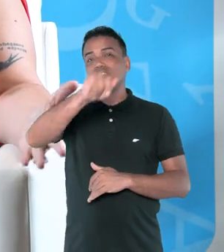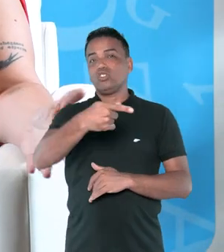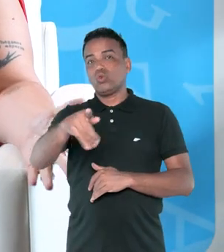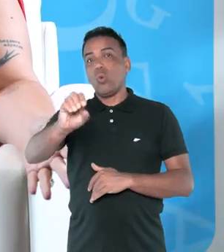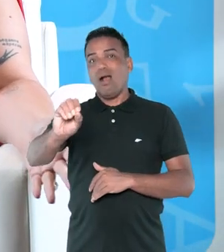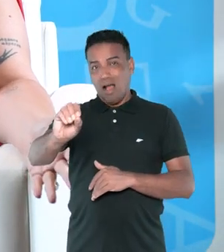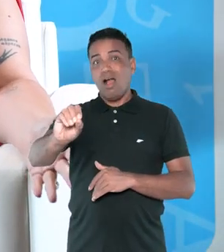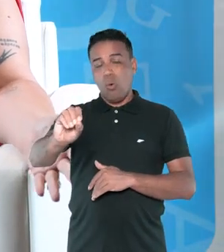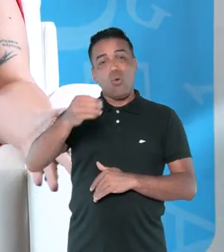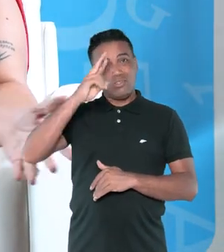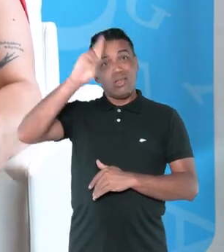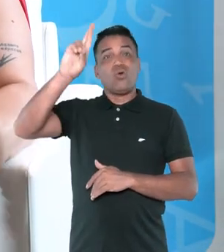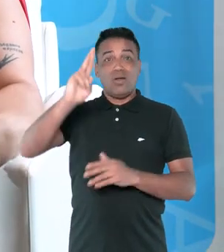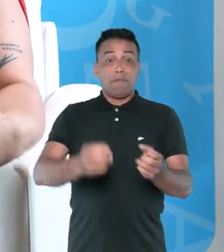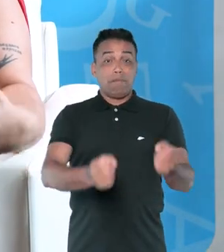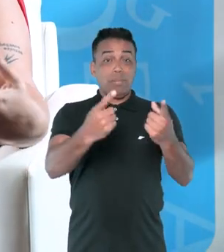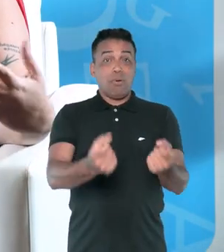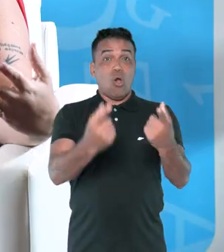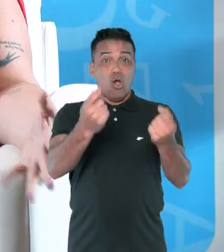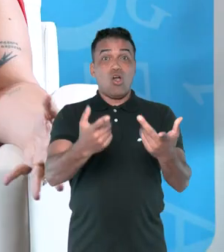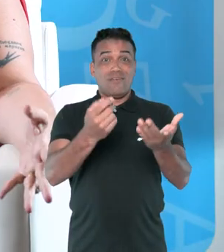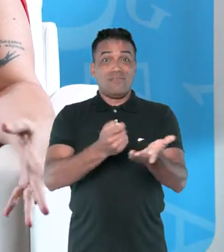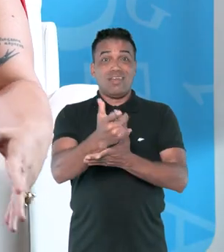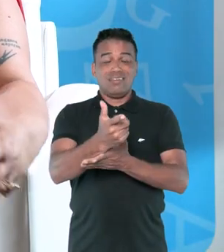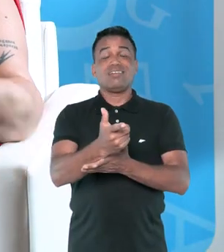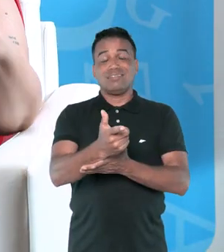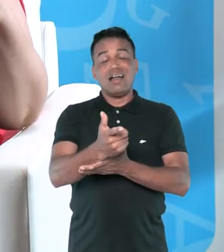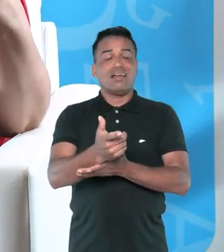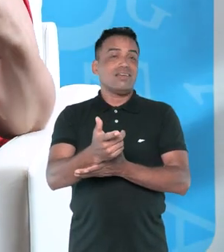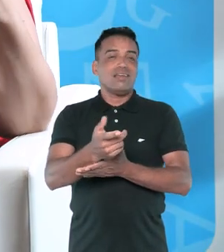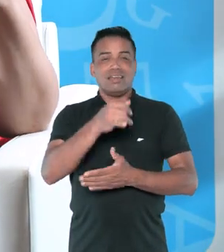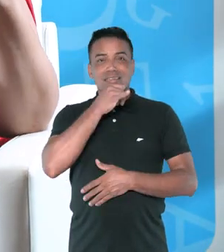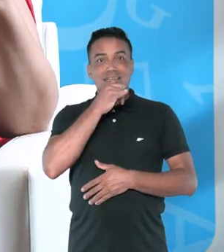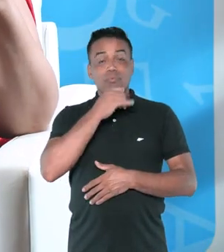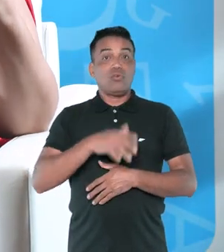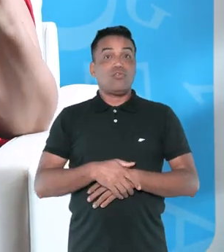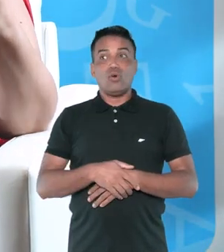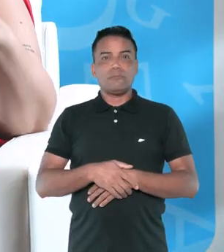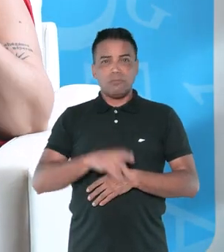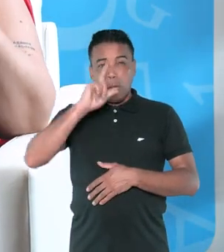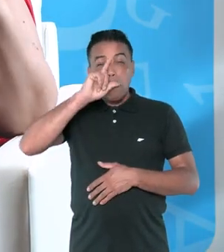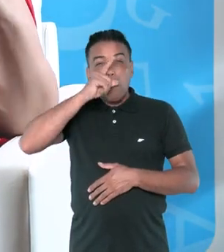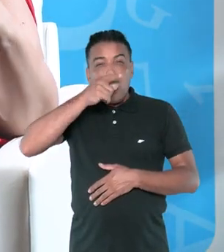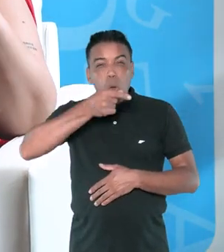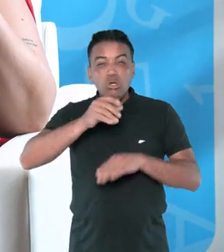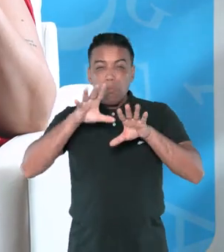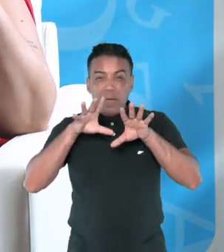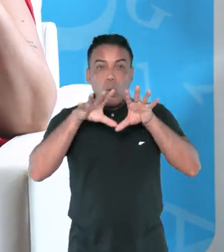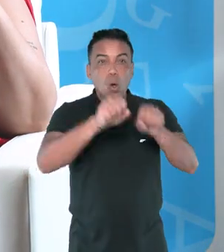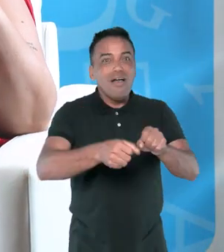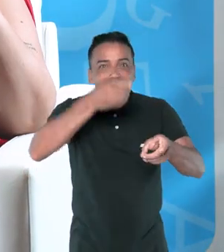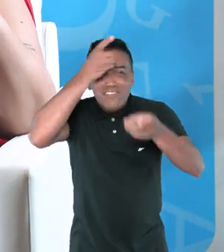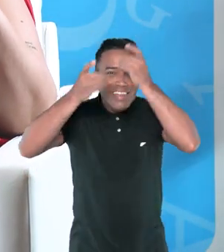explicar o que tinha acontecido com o Pipoqueiro João, e foi um sequestro. Ele foi sequestrado por bruxas, e tinha todo... Era